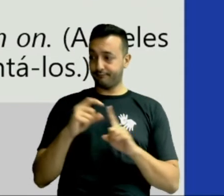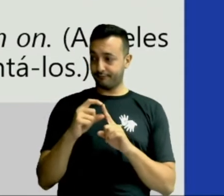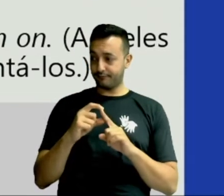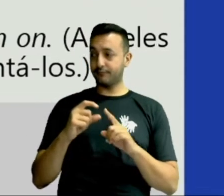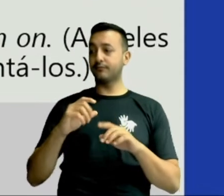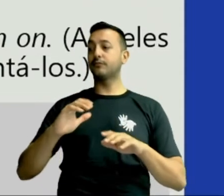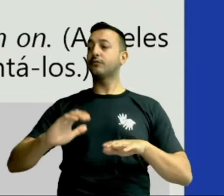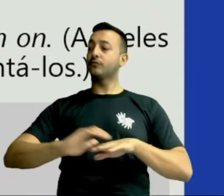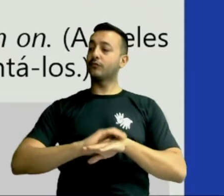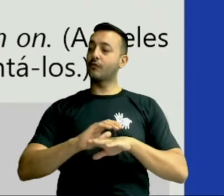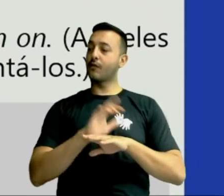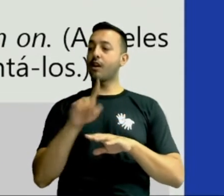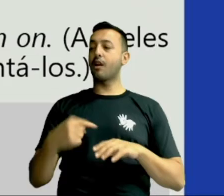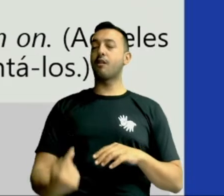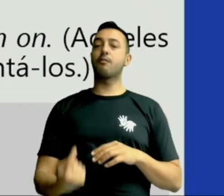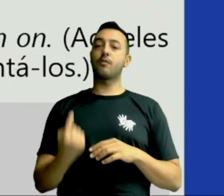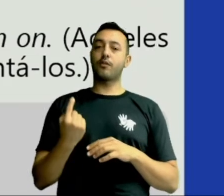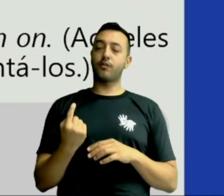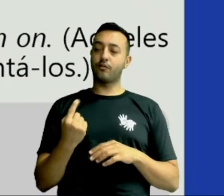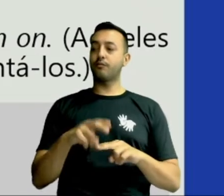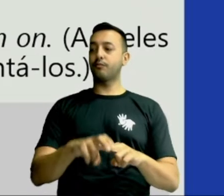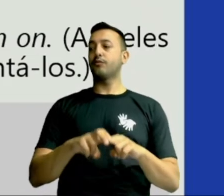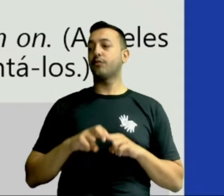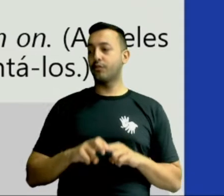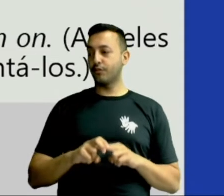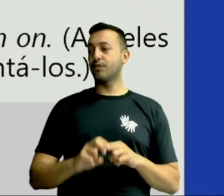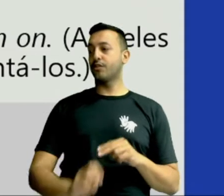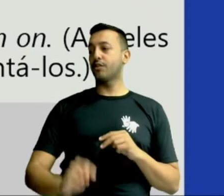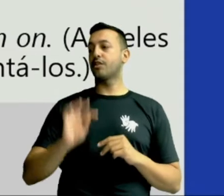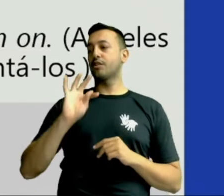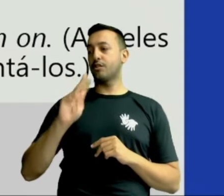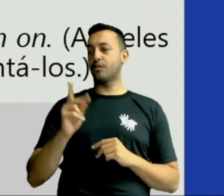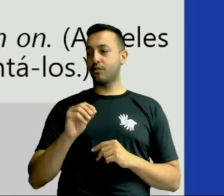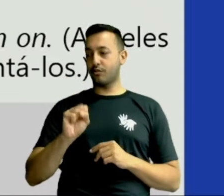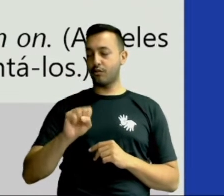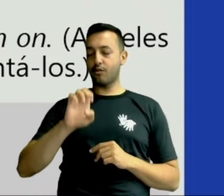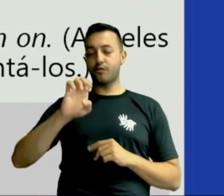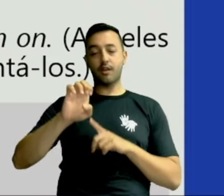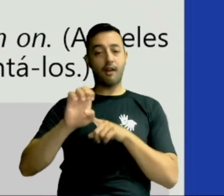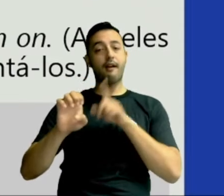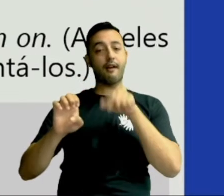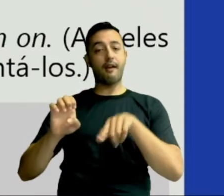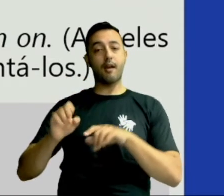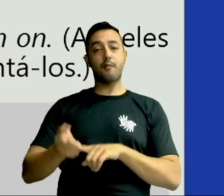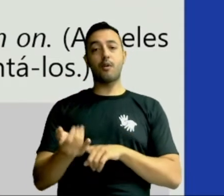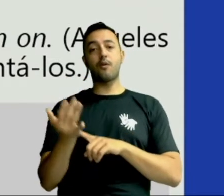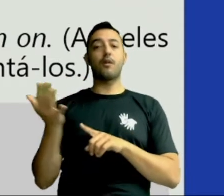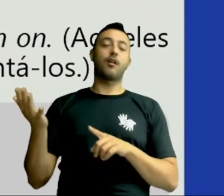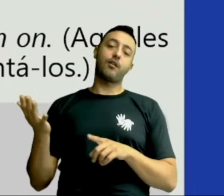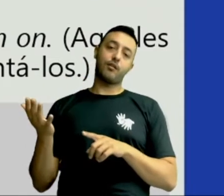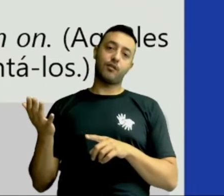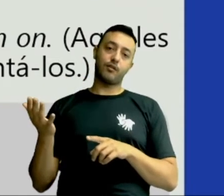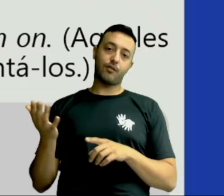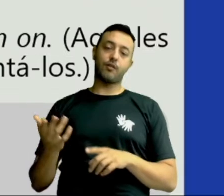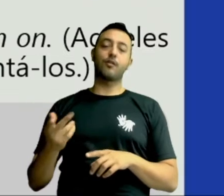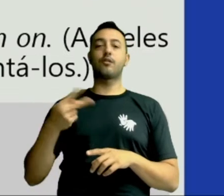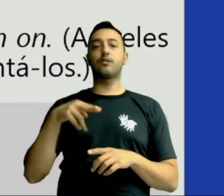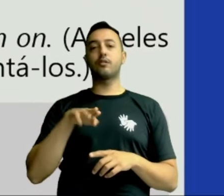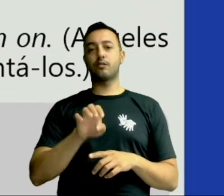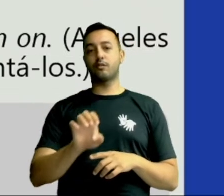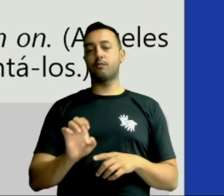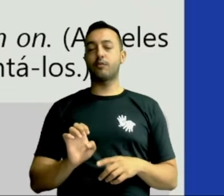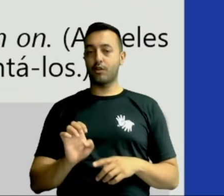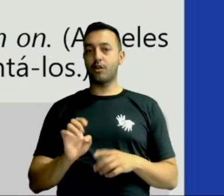que está no plural por isso o dos porque doce se refere ao plural dupla do